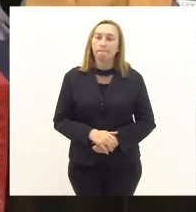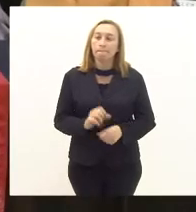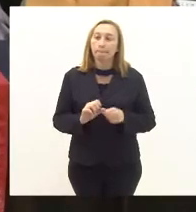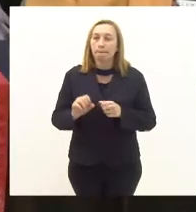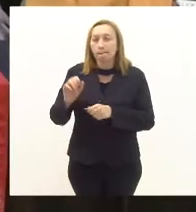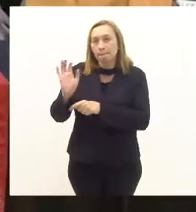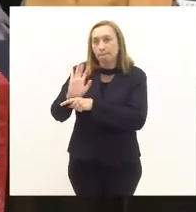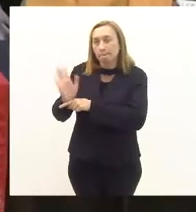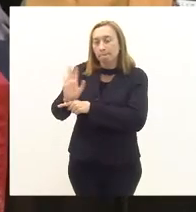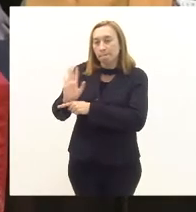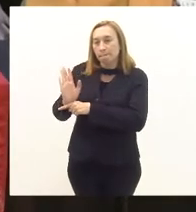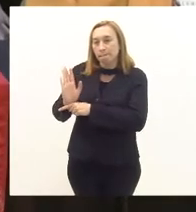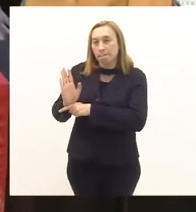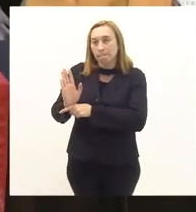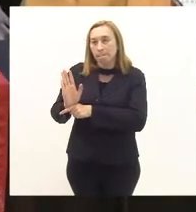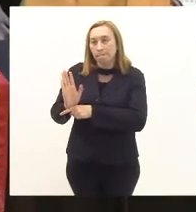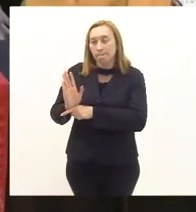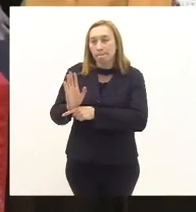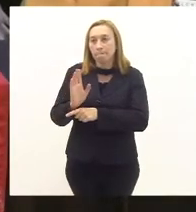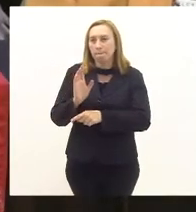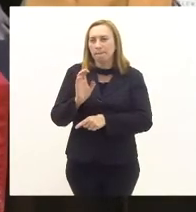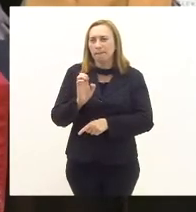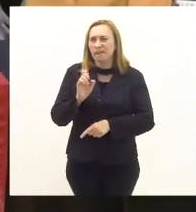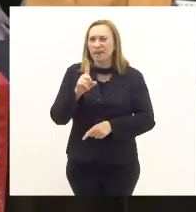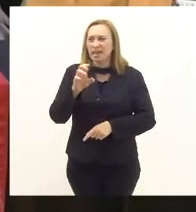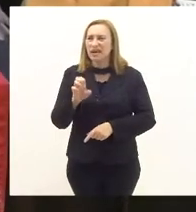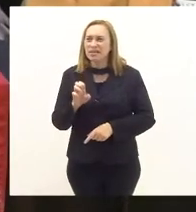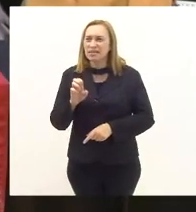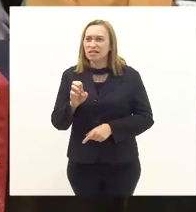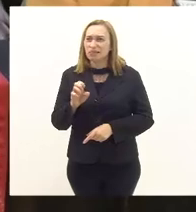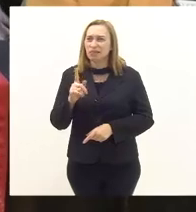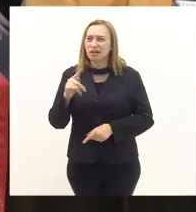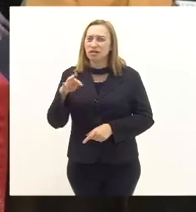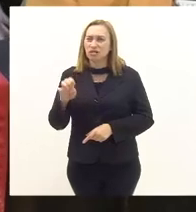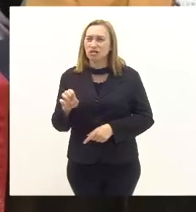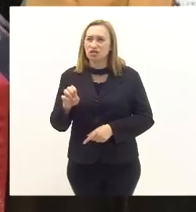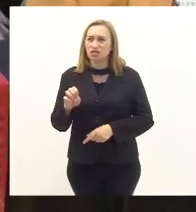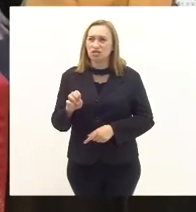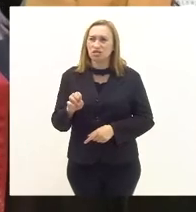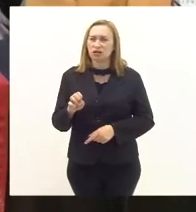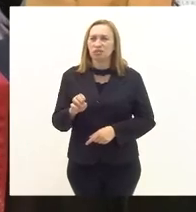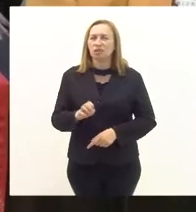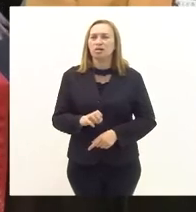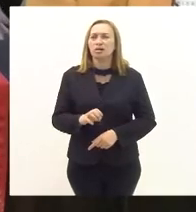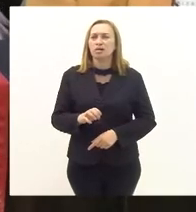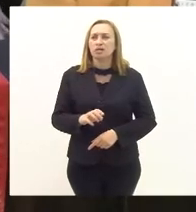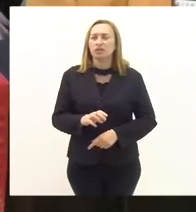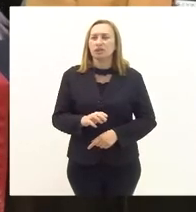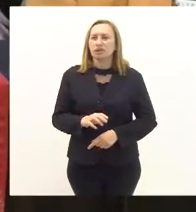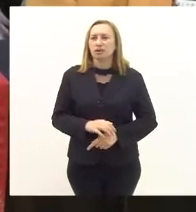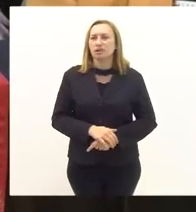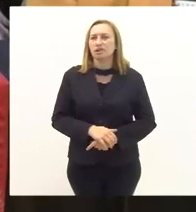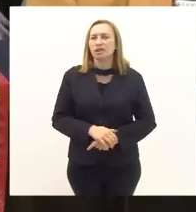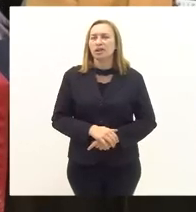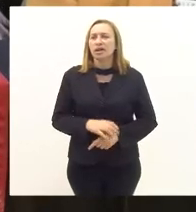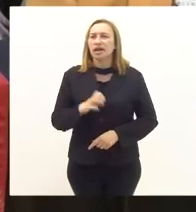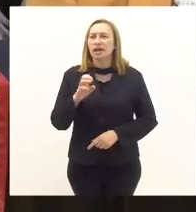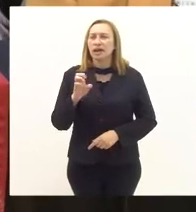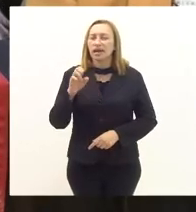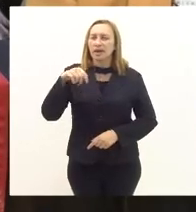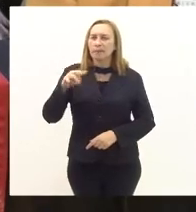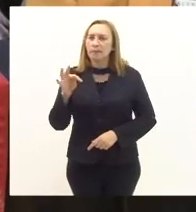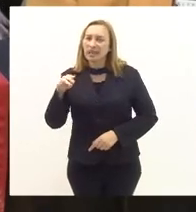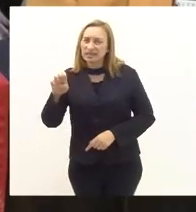filme recentemente chamado Explante, sobre a questão, um implante é quando você implanta, o explante é quando tira. E o